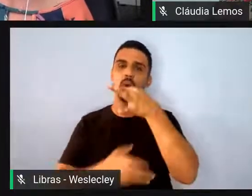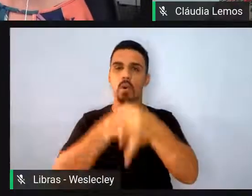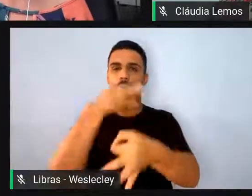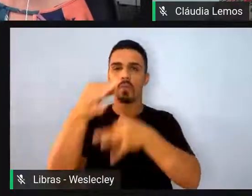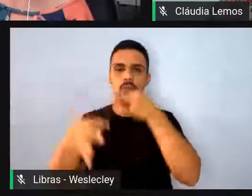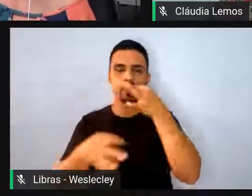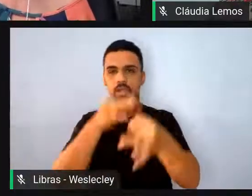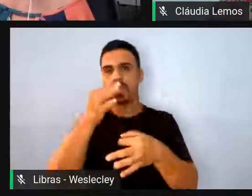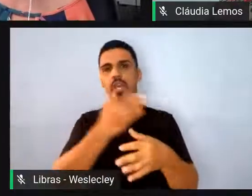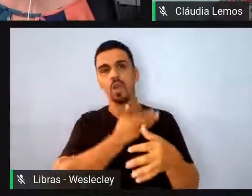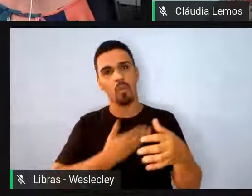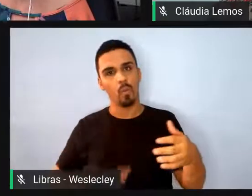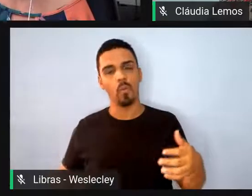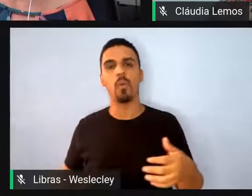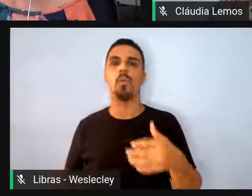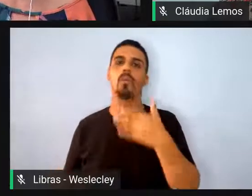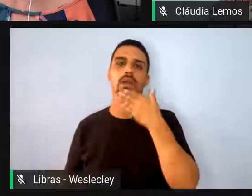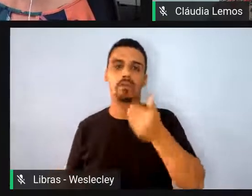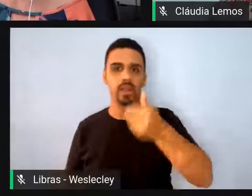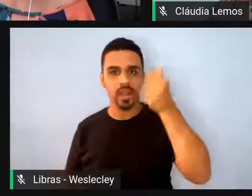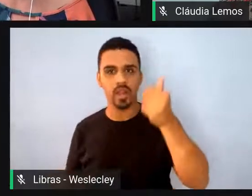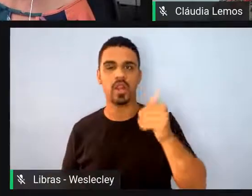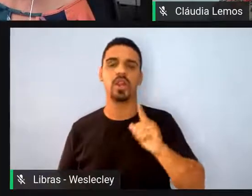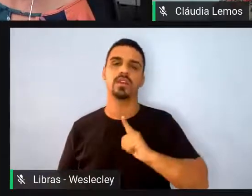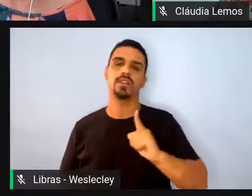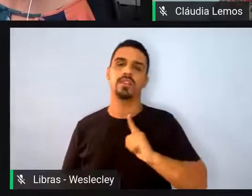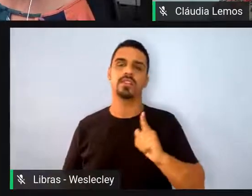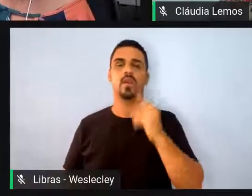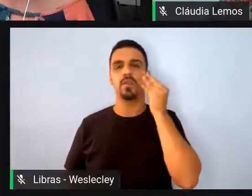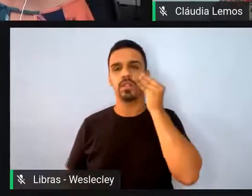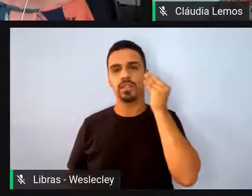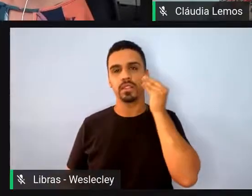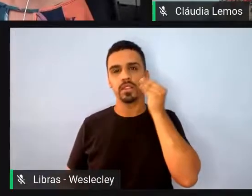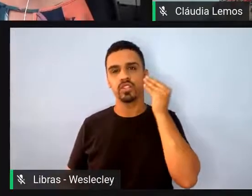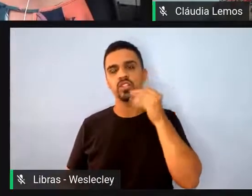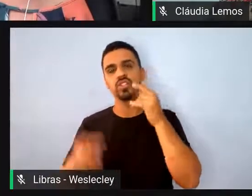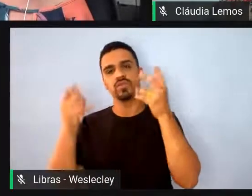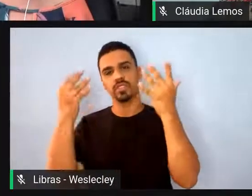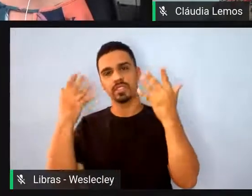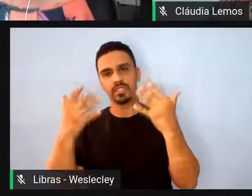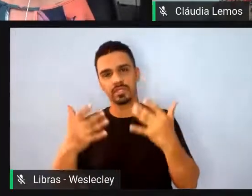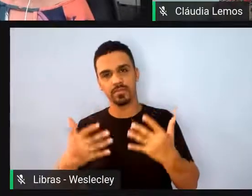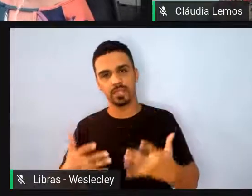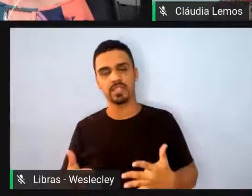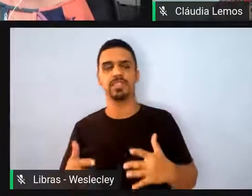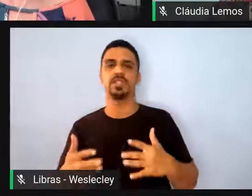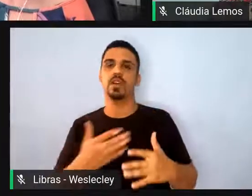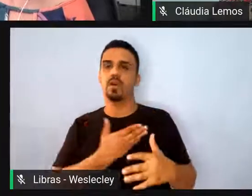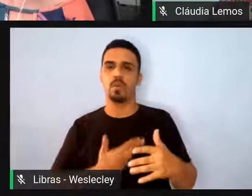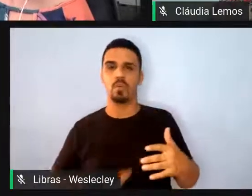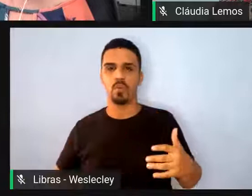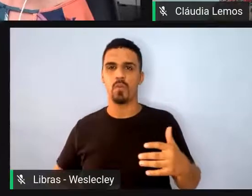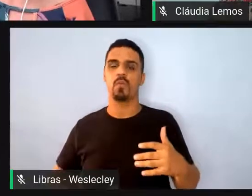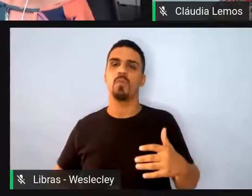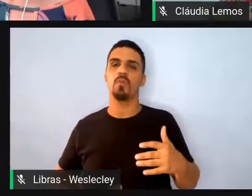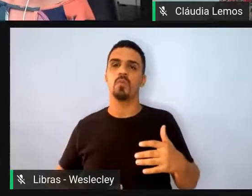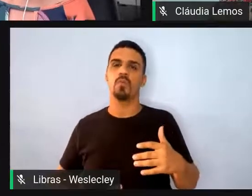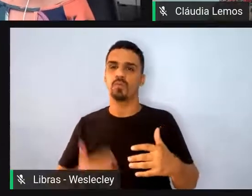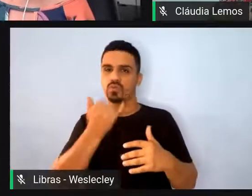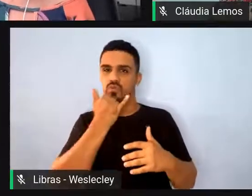informada, principalmente nas iniciativas em que há uma tentativa de explicação, né, para o público, até de educação,